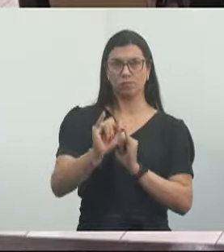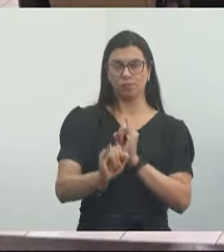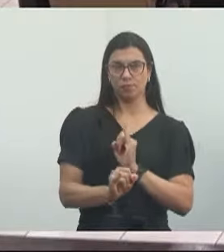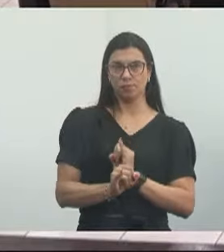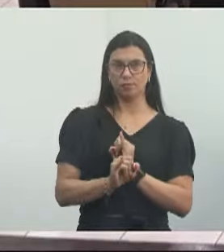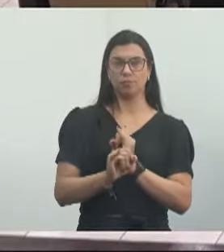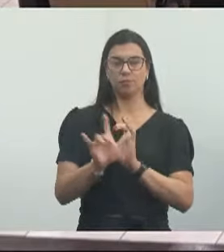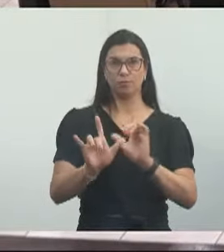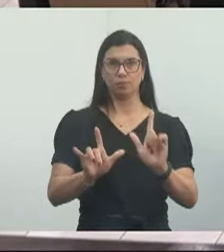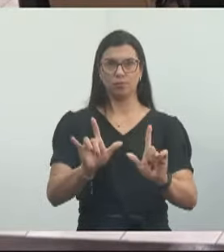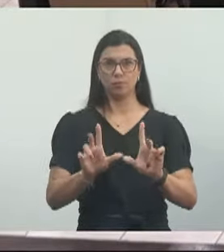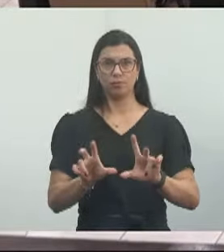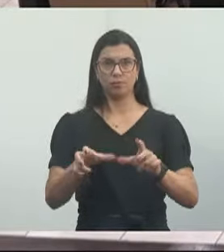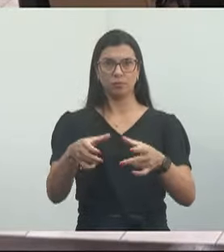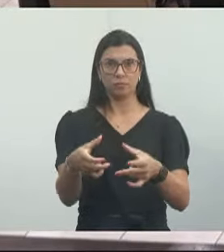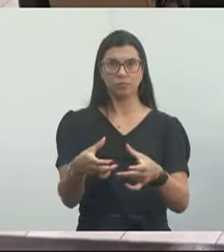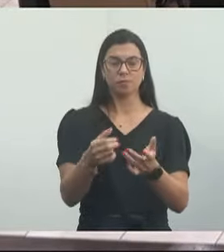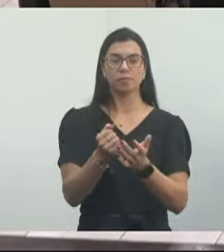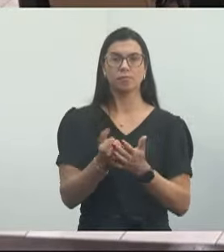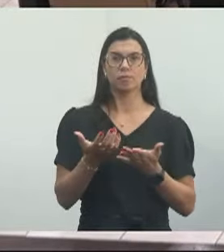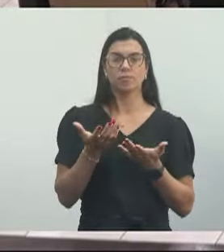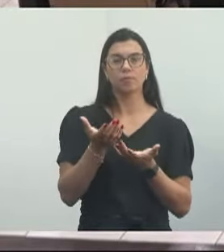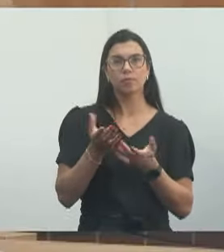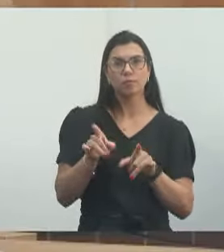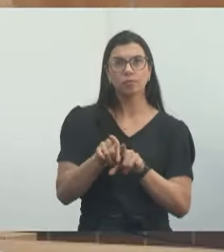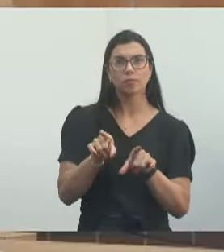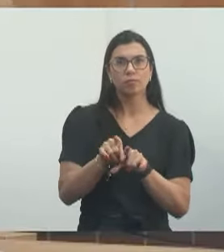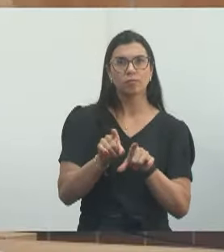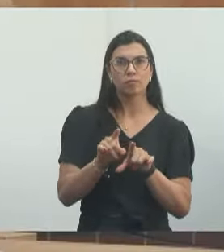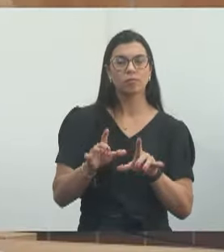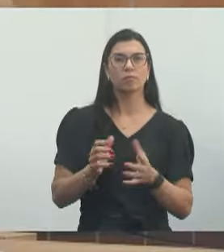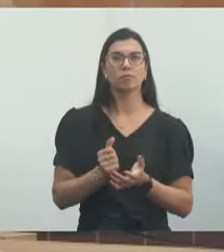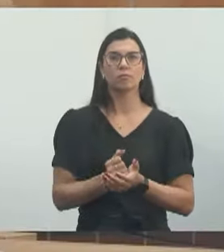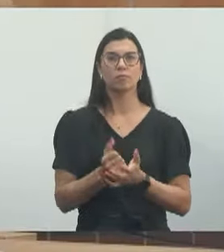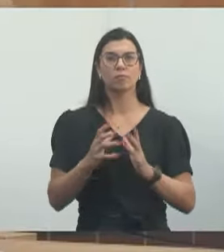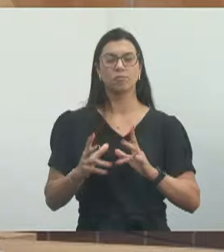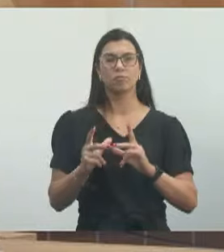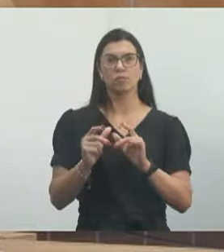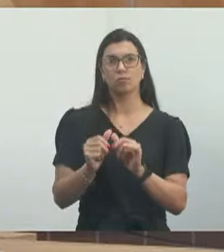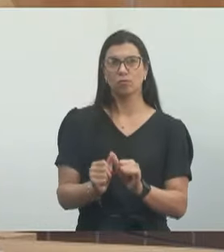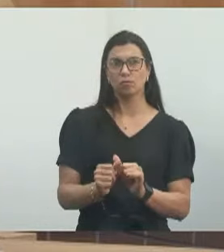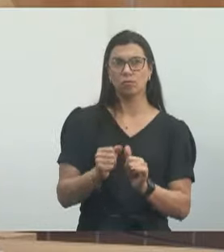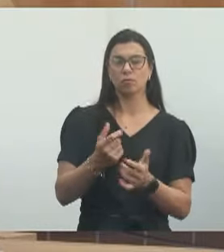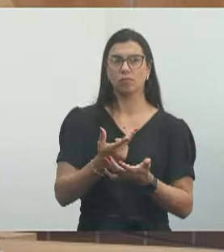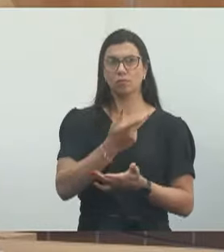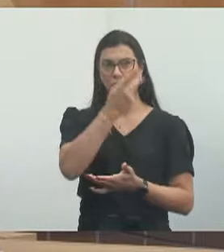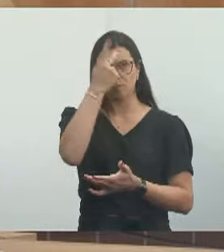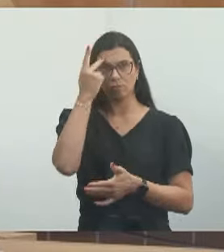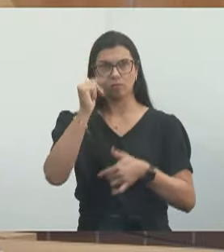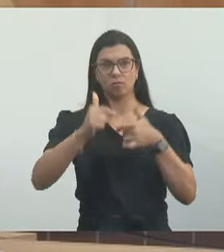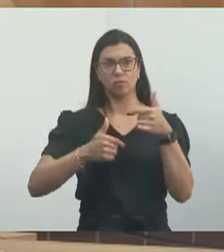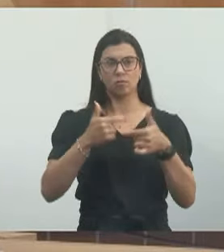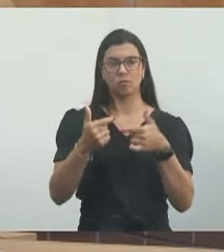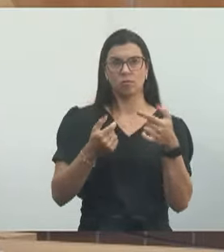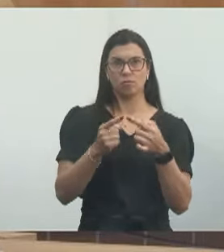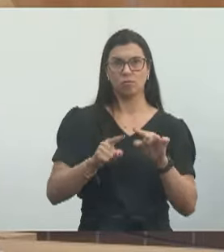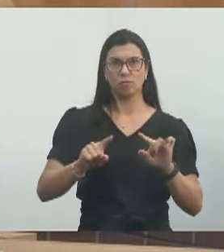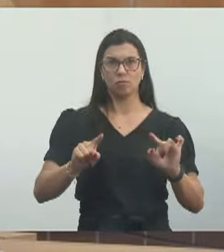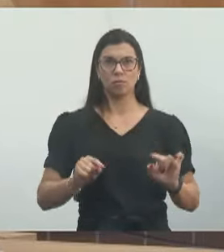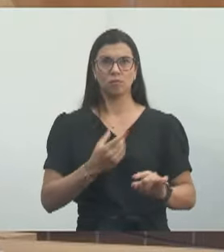pela TV. Cumprimentar, em nome dos funcionários aqui da Fundação Cultural, todos os servidores públicos da cidade de